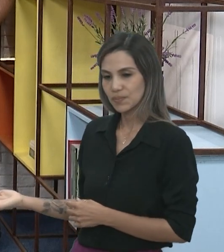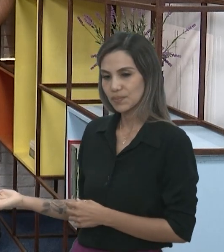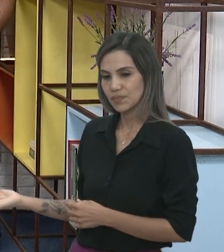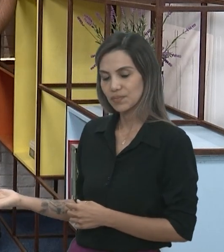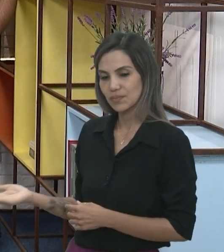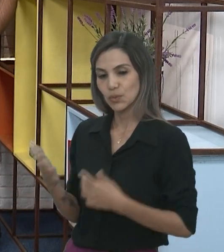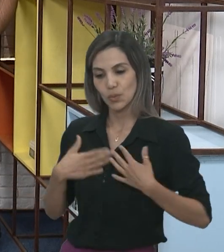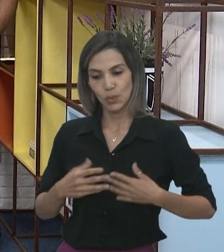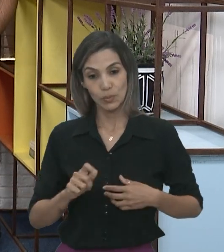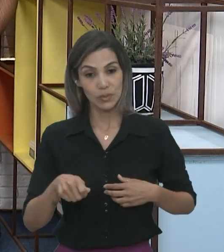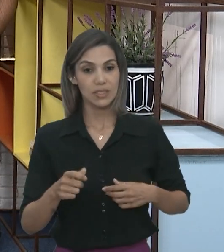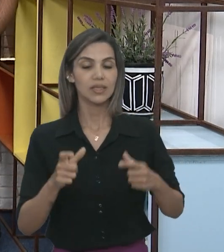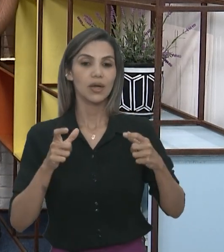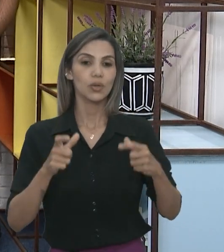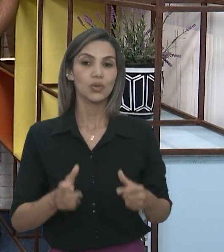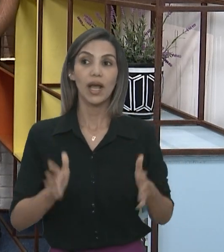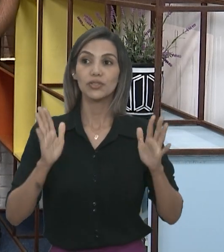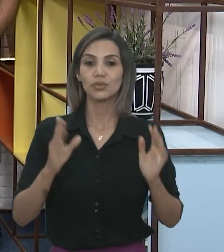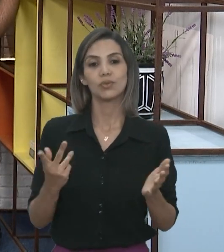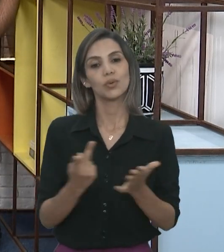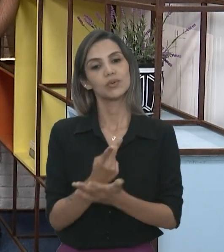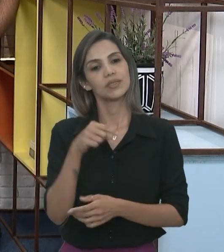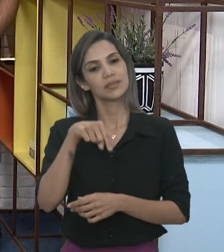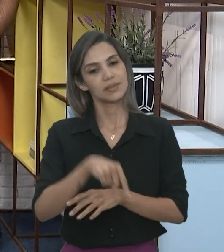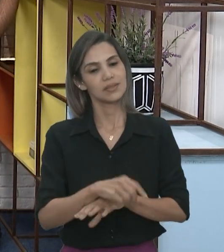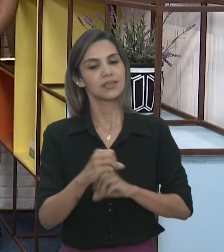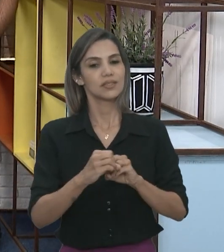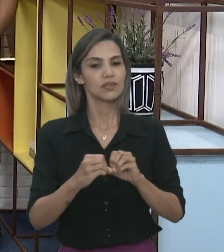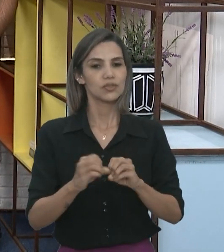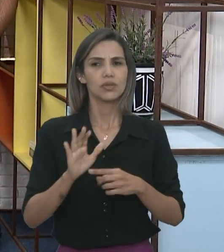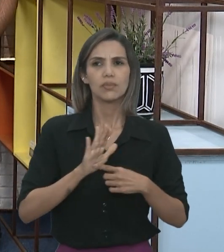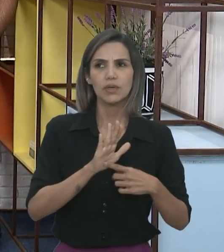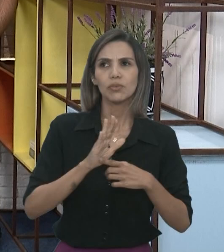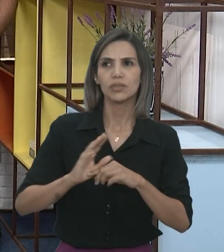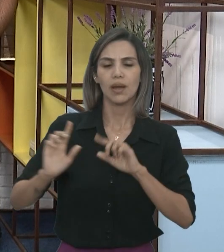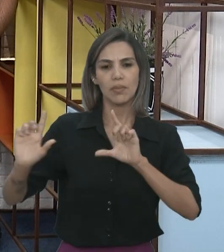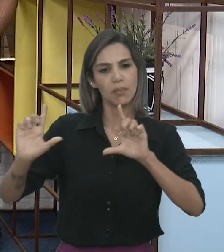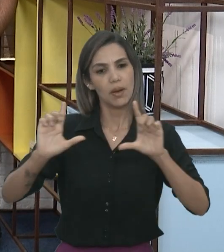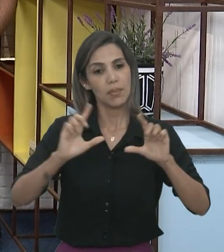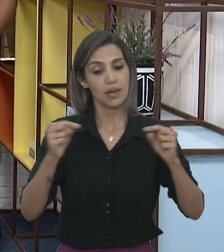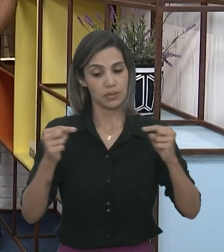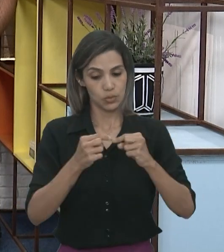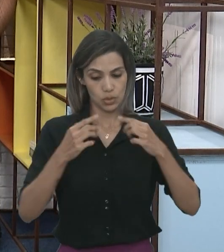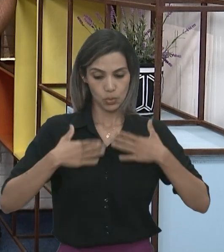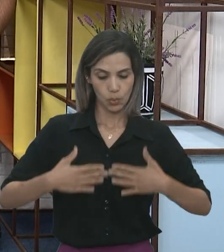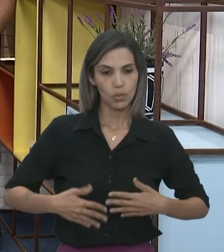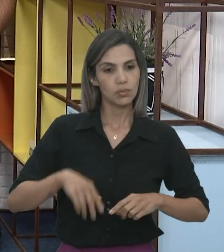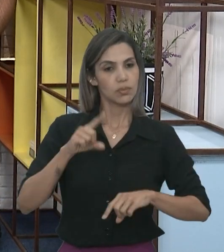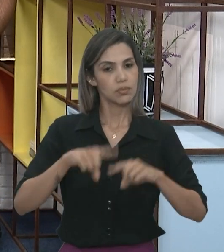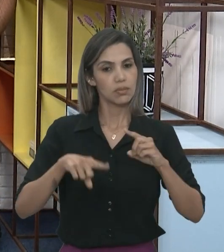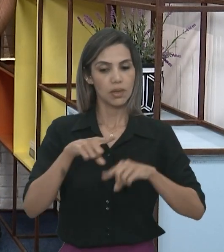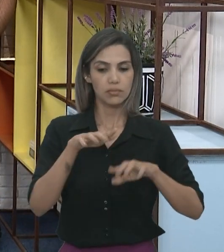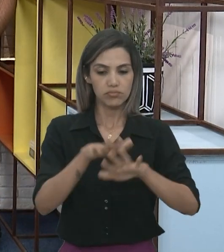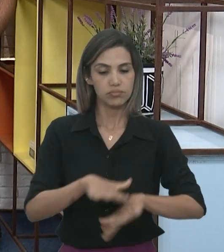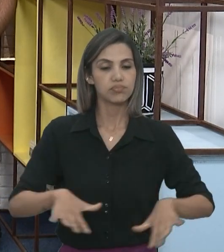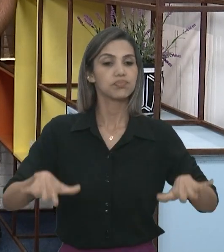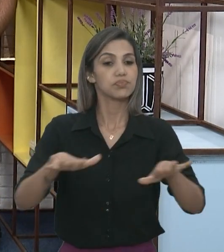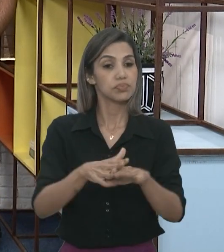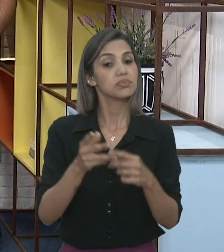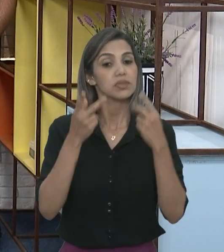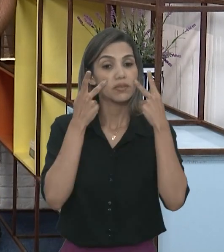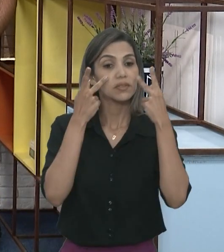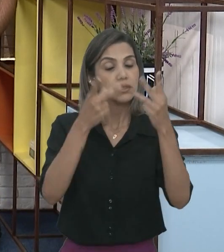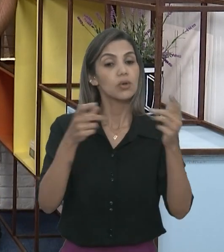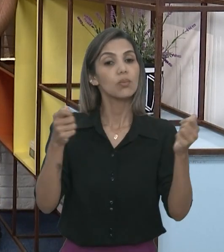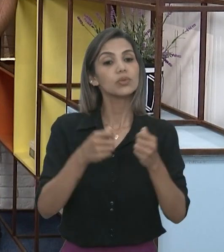para apresentar um percurso sensível que traça cartografias do corpo, da matéria e do território. A visitação pode